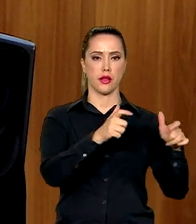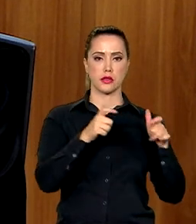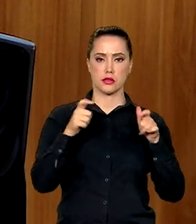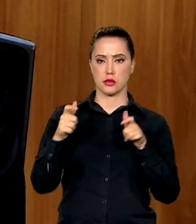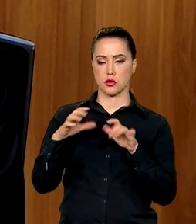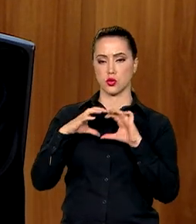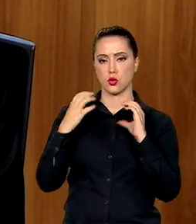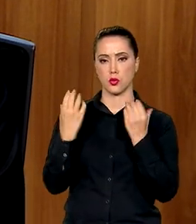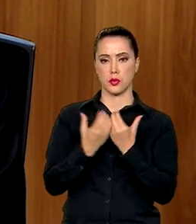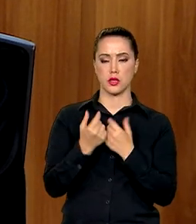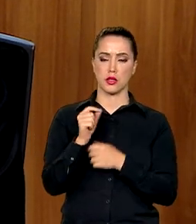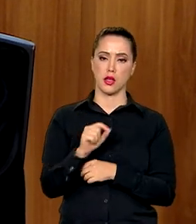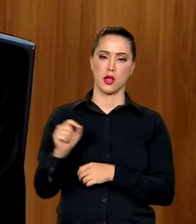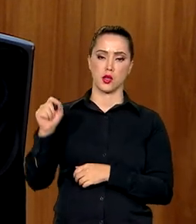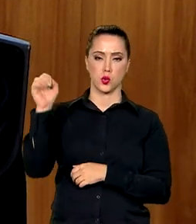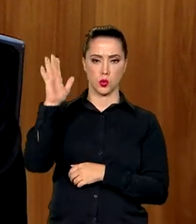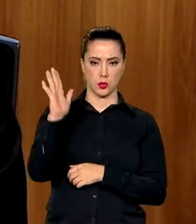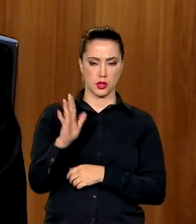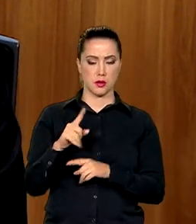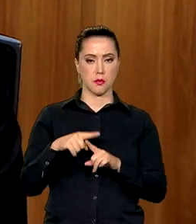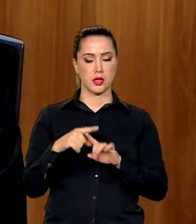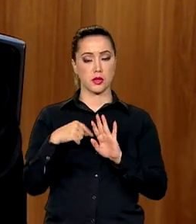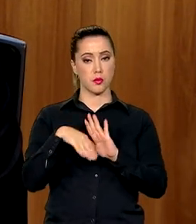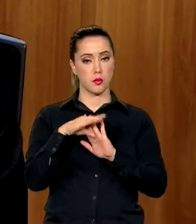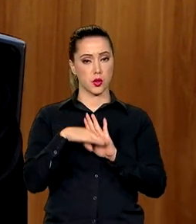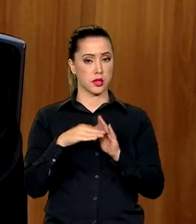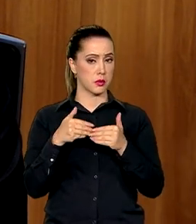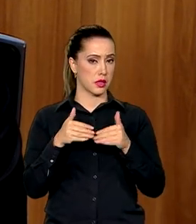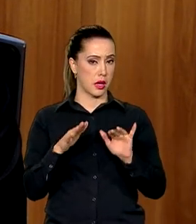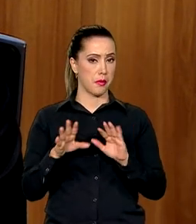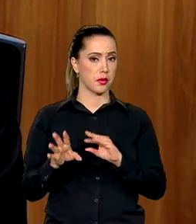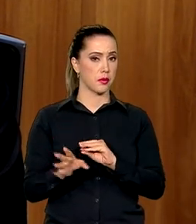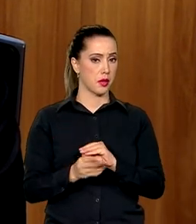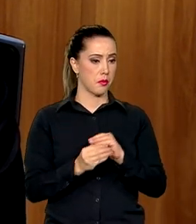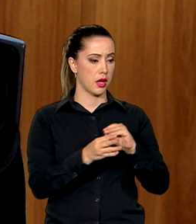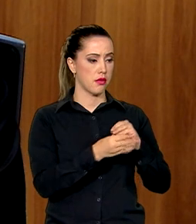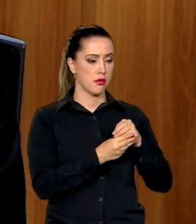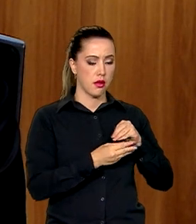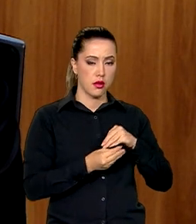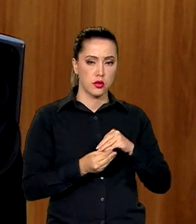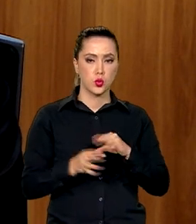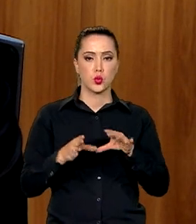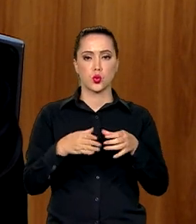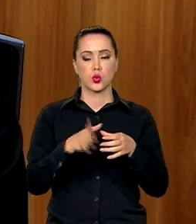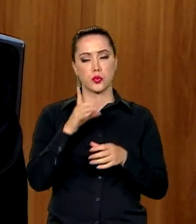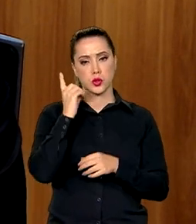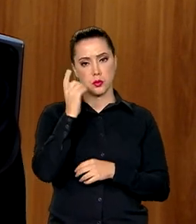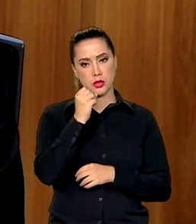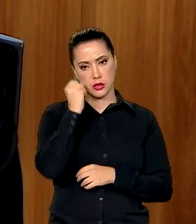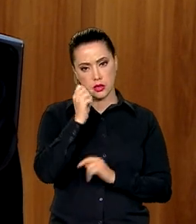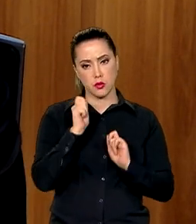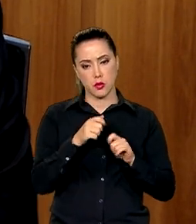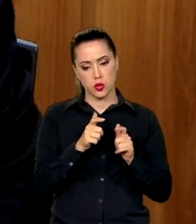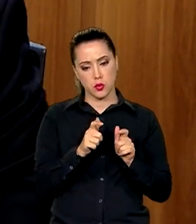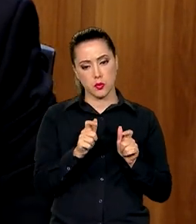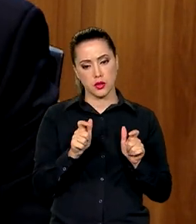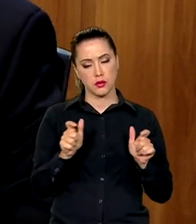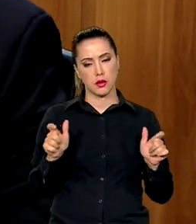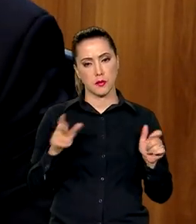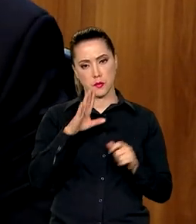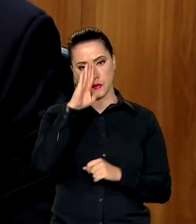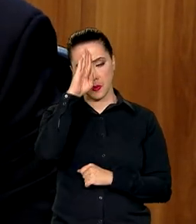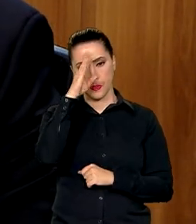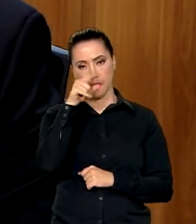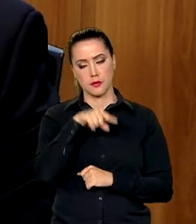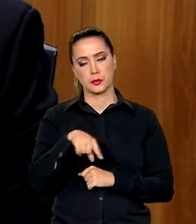comunitários em todo o Brasil porém é um programa que fica aberto para emendas emendas parlamentares que podem ampliar o seu leque acima de tudo a